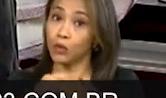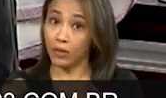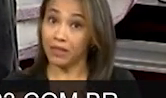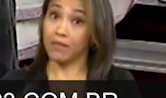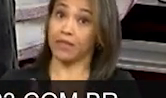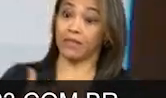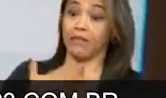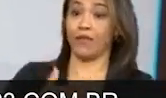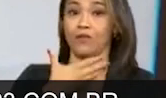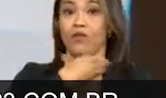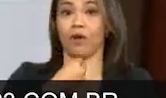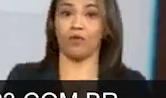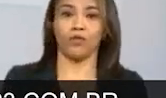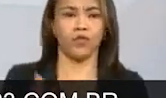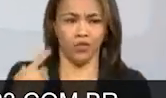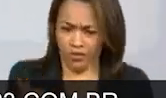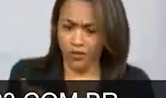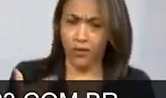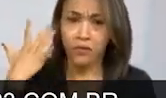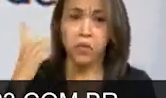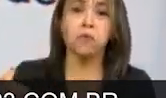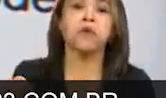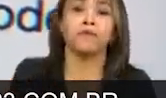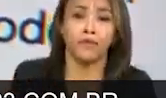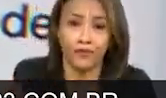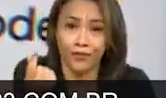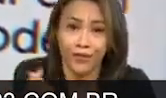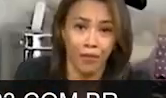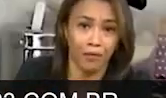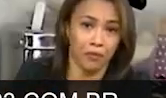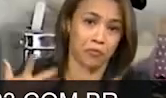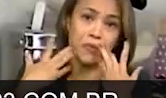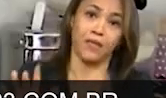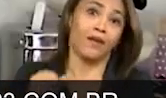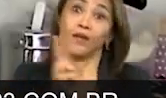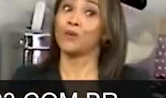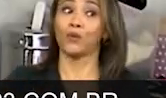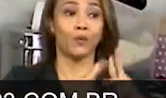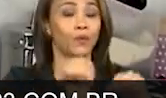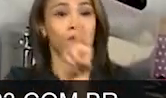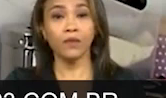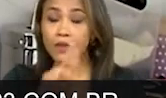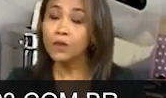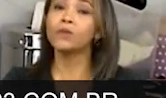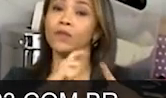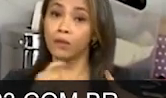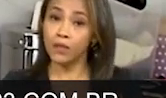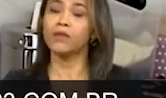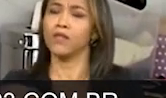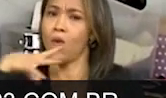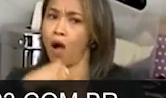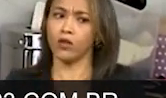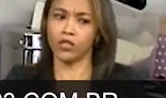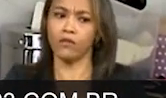fraudes virtuais dinheiro nem sei mais o que que é isso né agora só é piques estão tudo é piques não tem mais para onde voltar eu acho que a tendência é